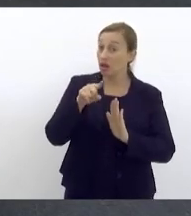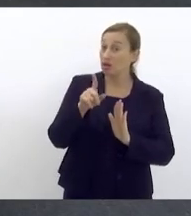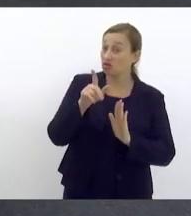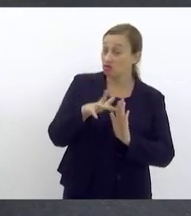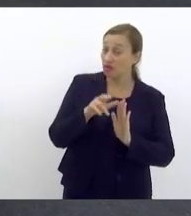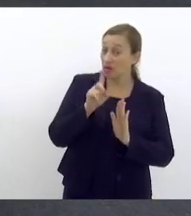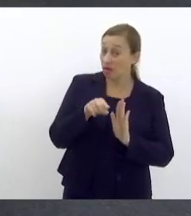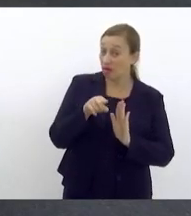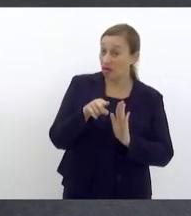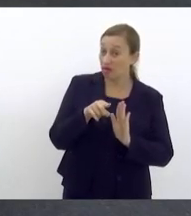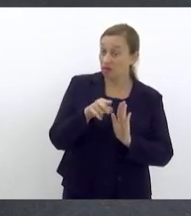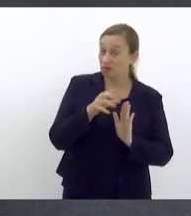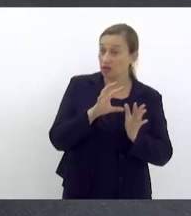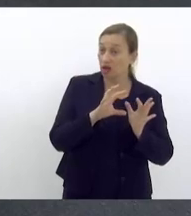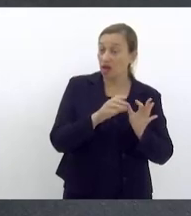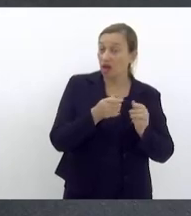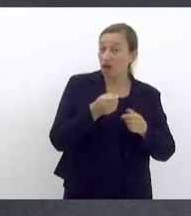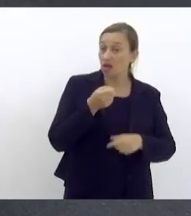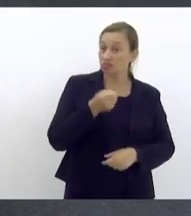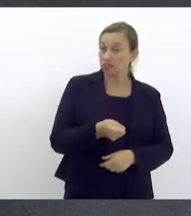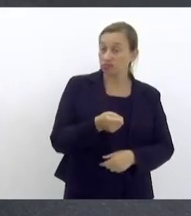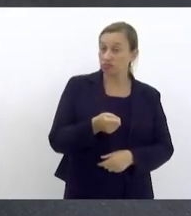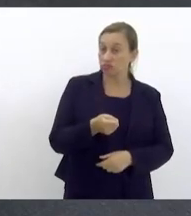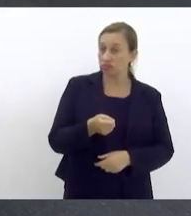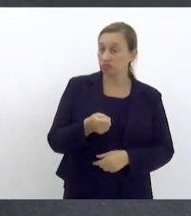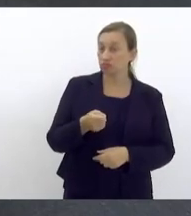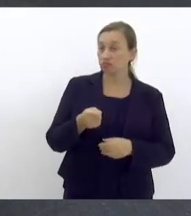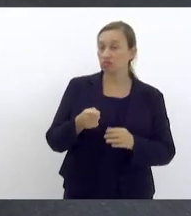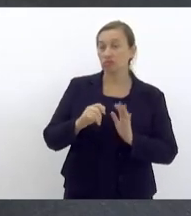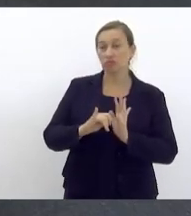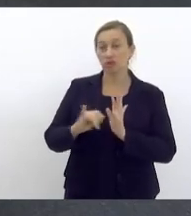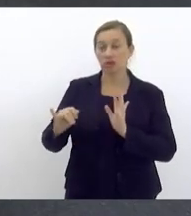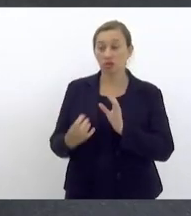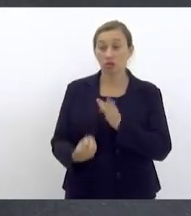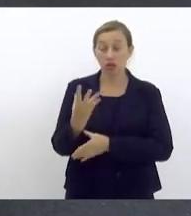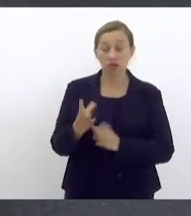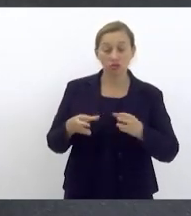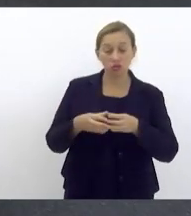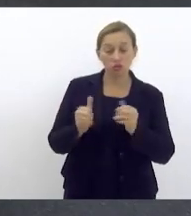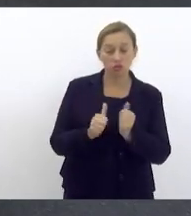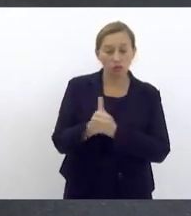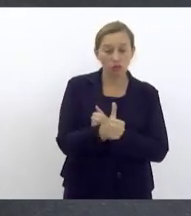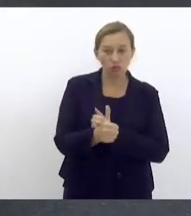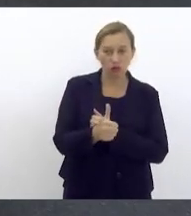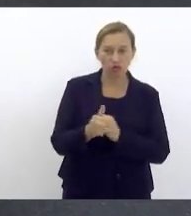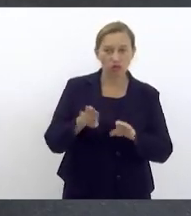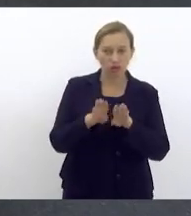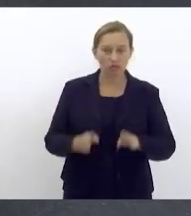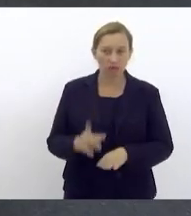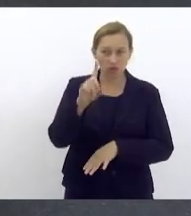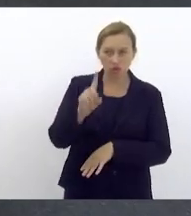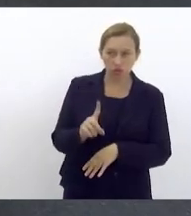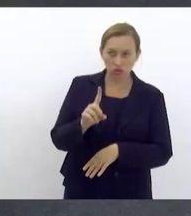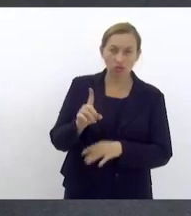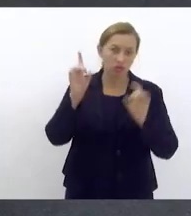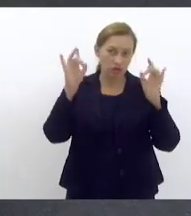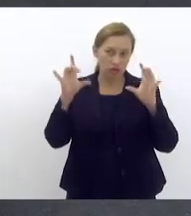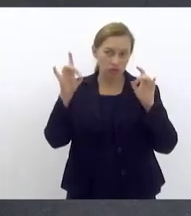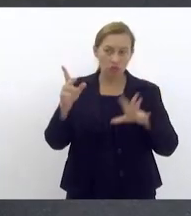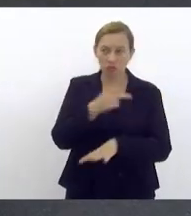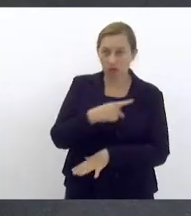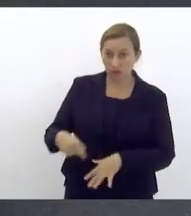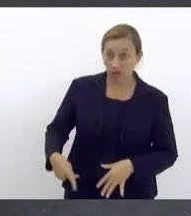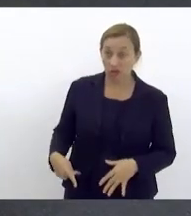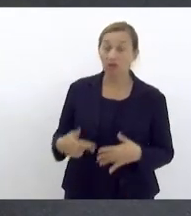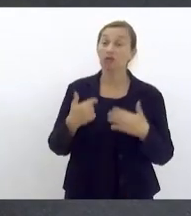da autorização para a publicização da criação de frente por parte da mesa diretora em especial Presidente